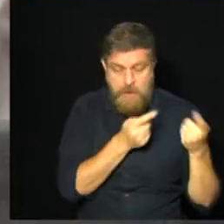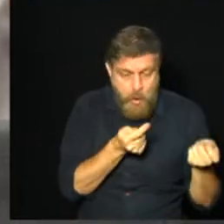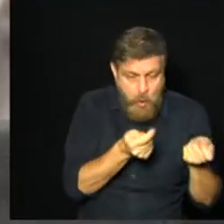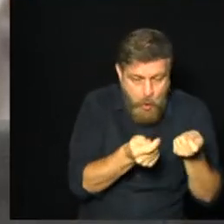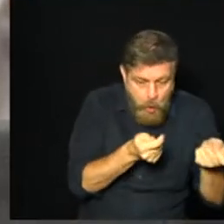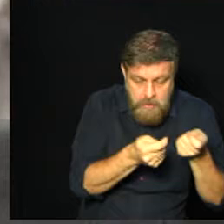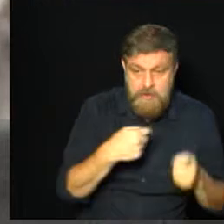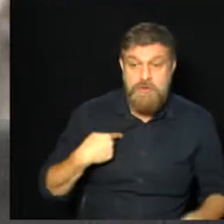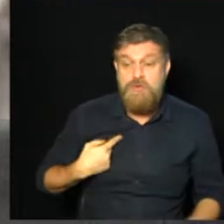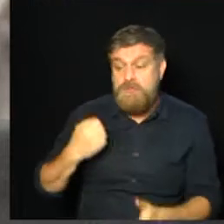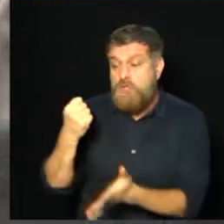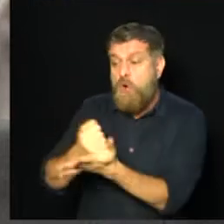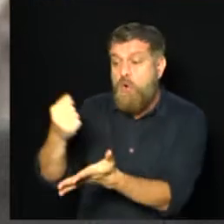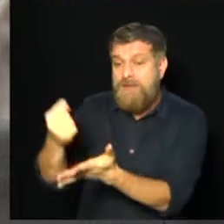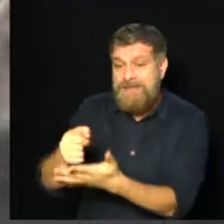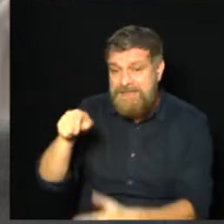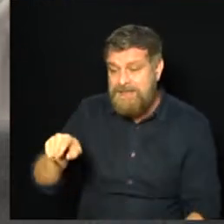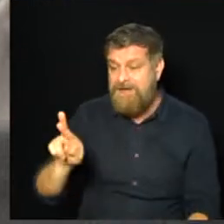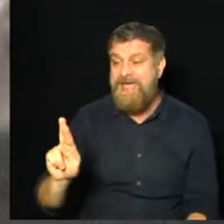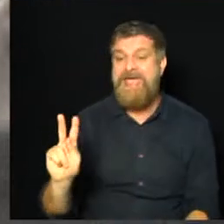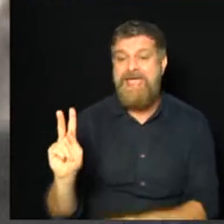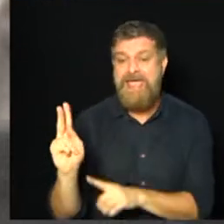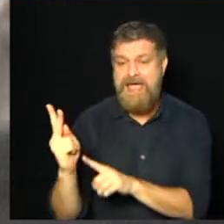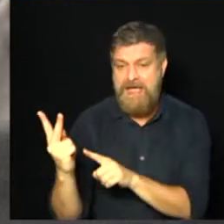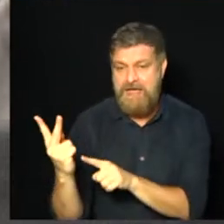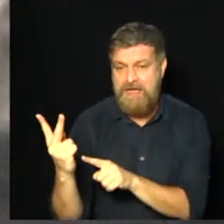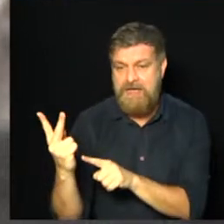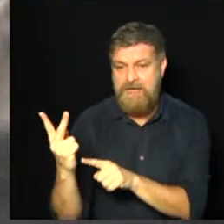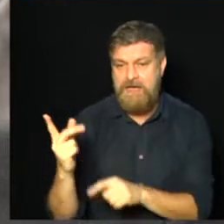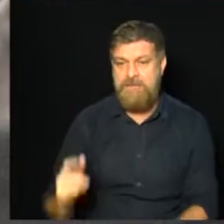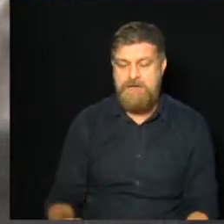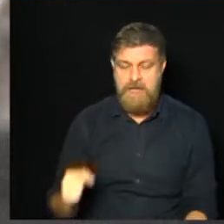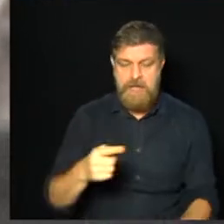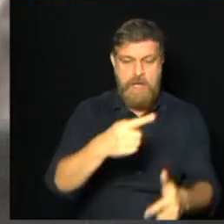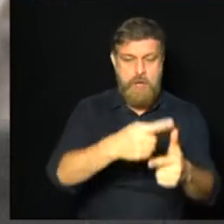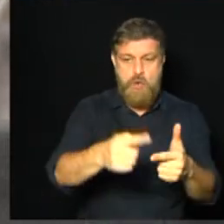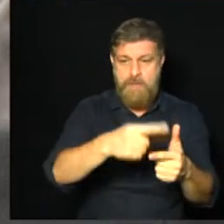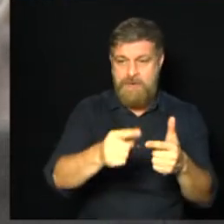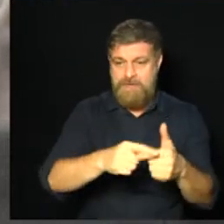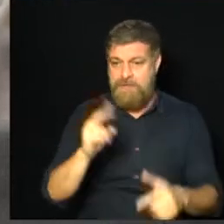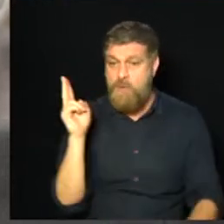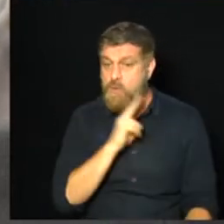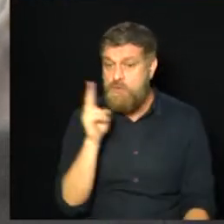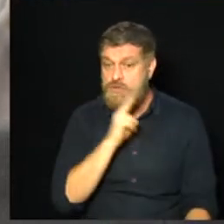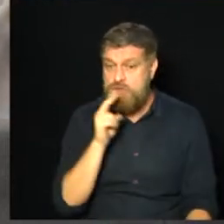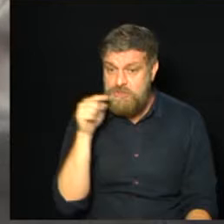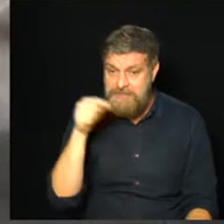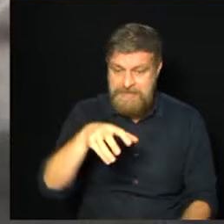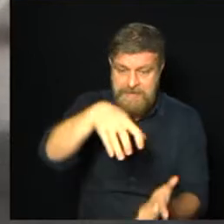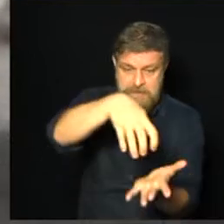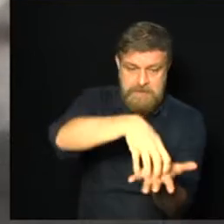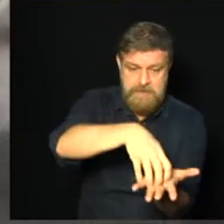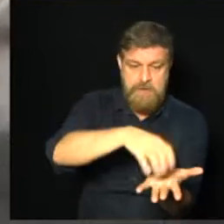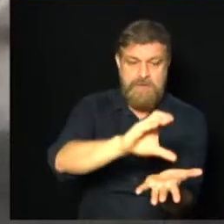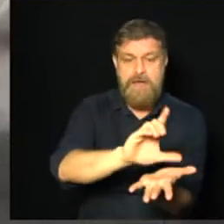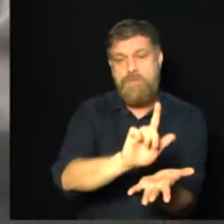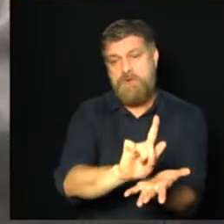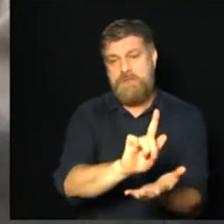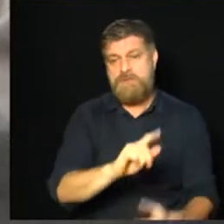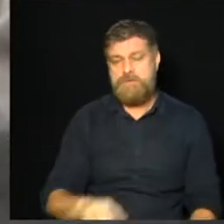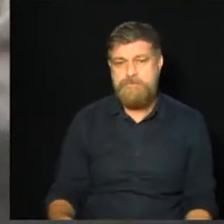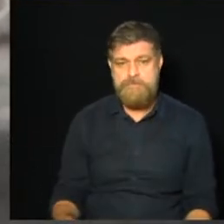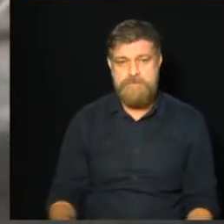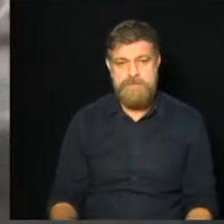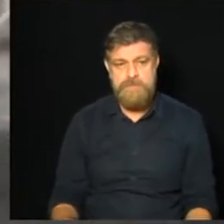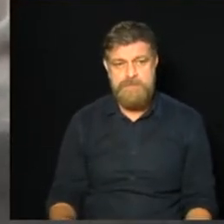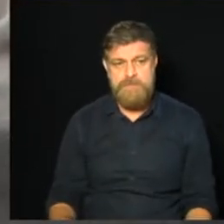estamos contratando RH para suprir um problema emergencial. Quanto vou pedir